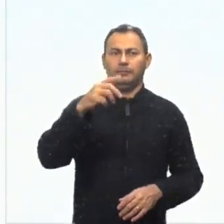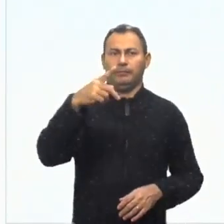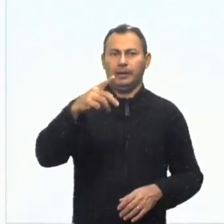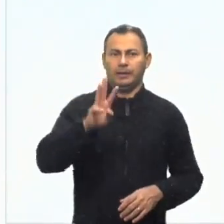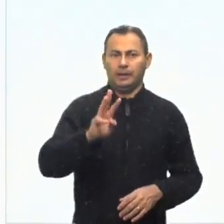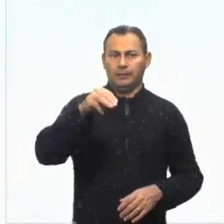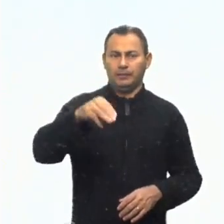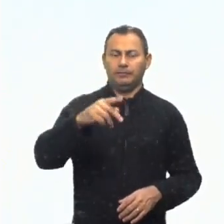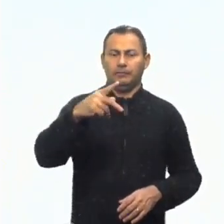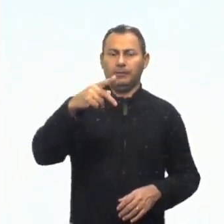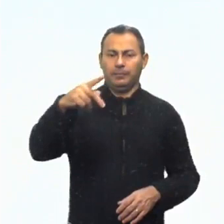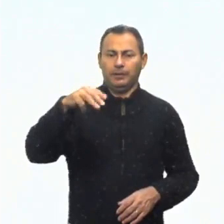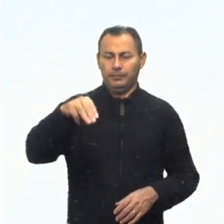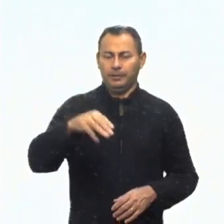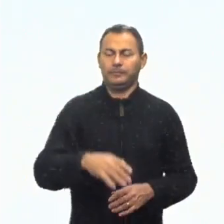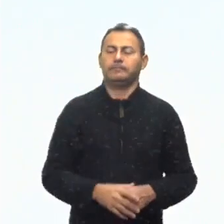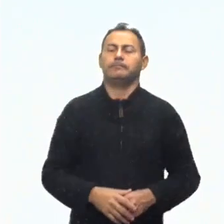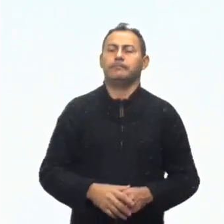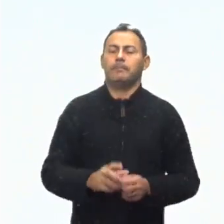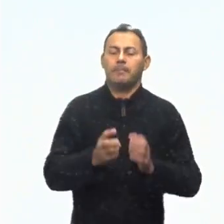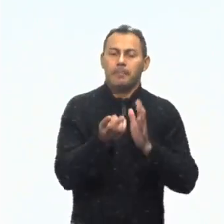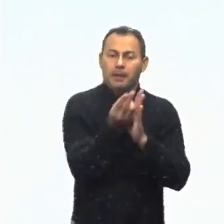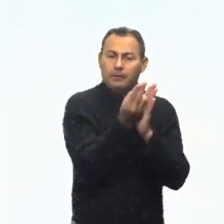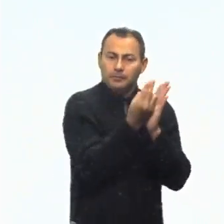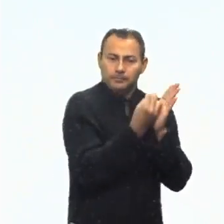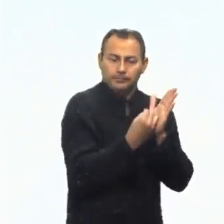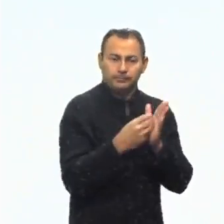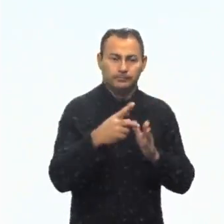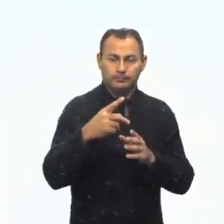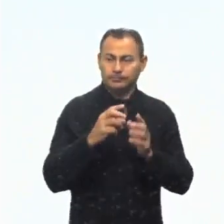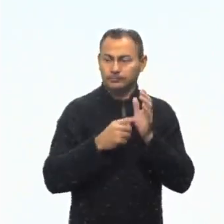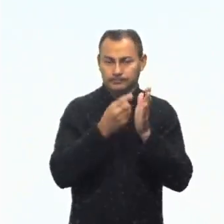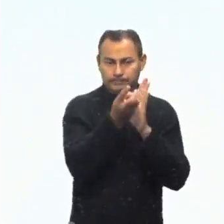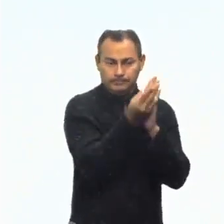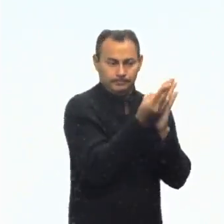e PPM. Desenhando aqui a portadora.